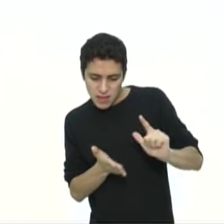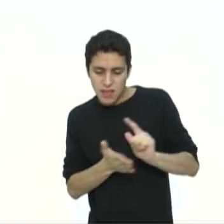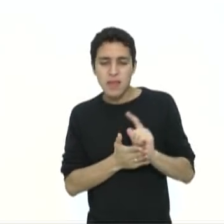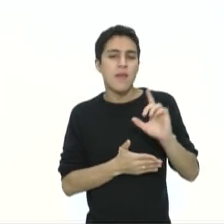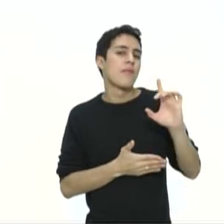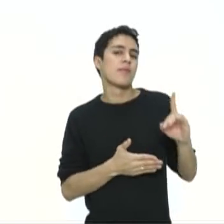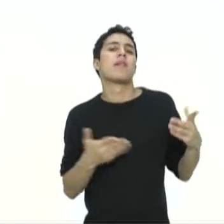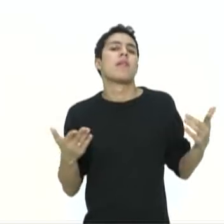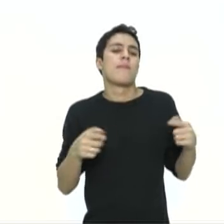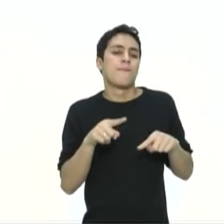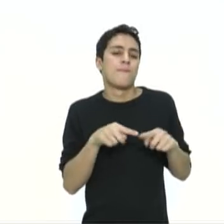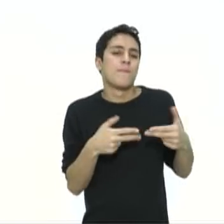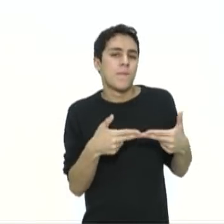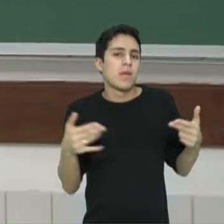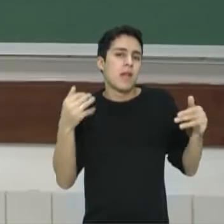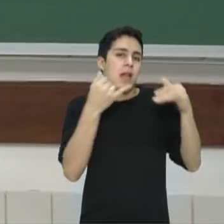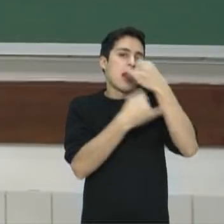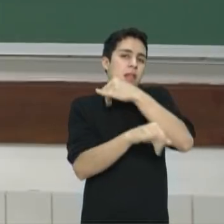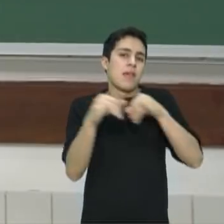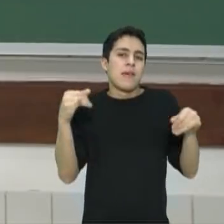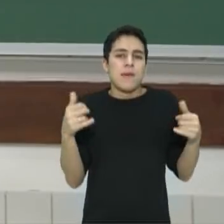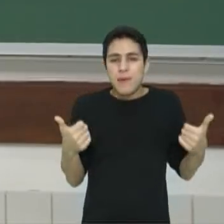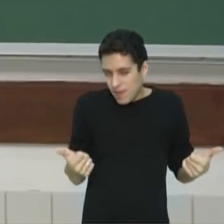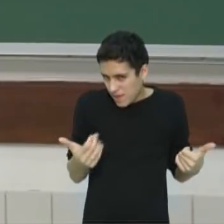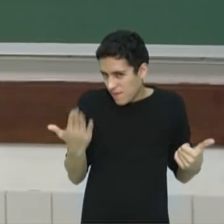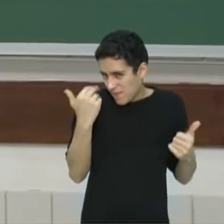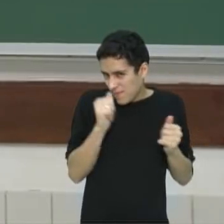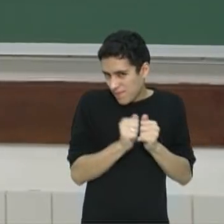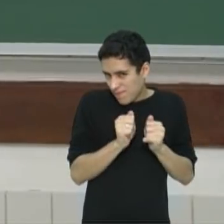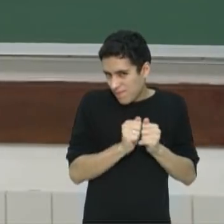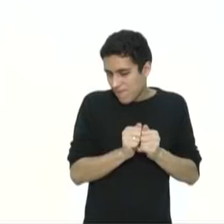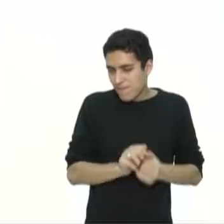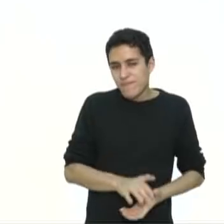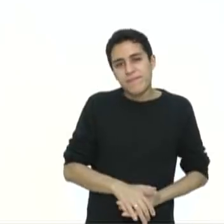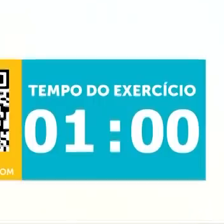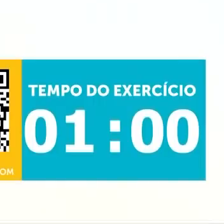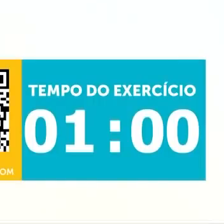D, produtos eletrônicos. Vamos lá, pessoal, a gente já volta.